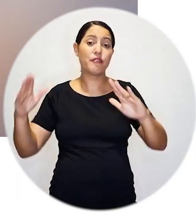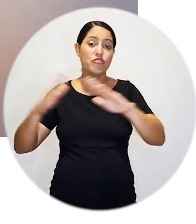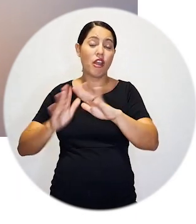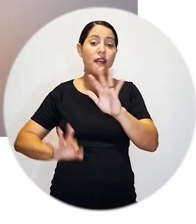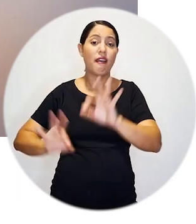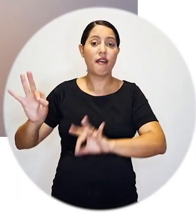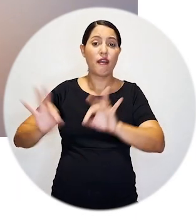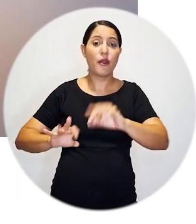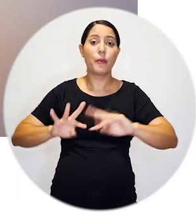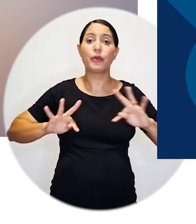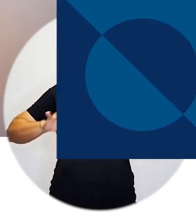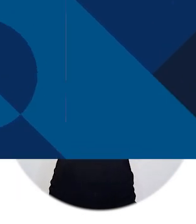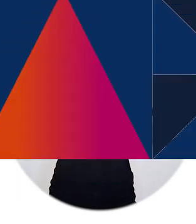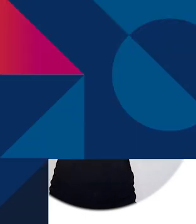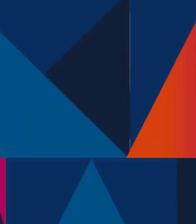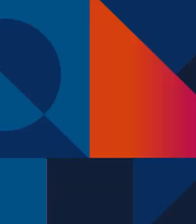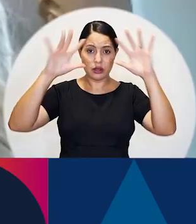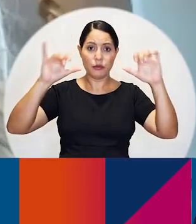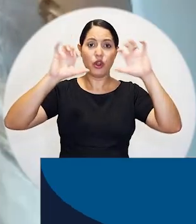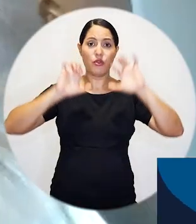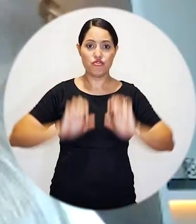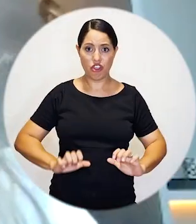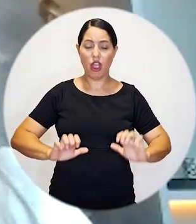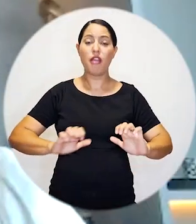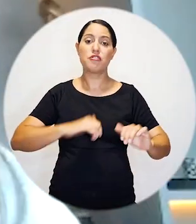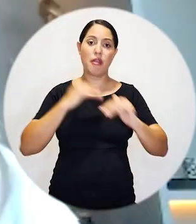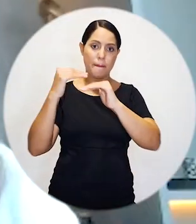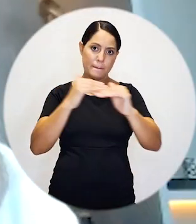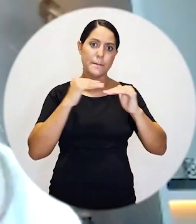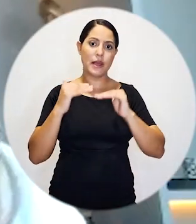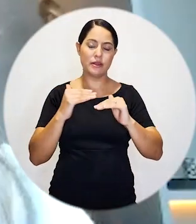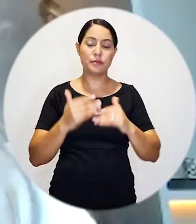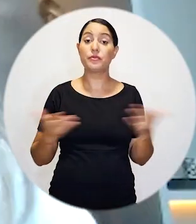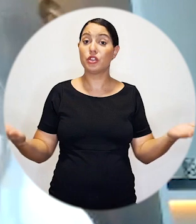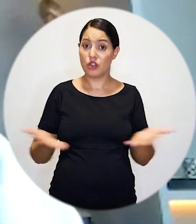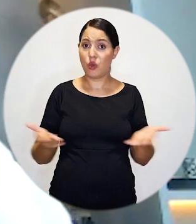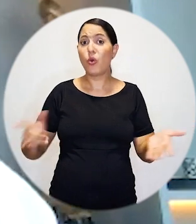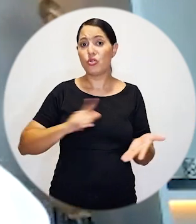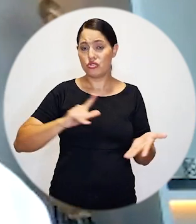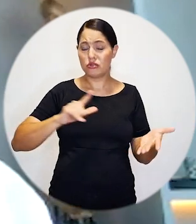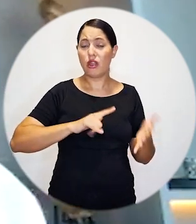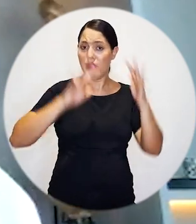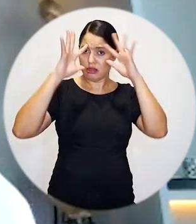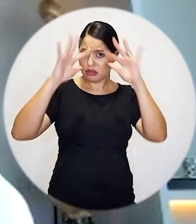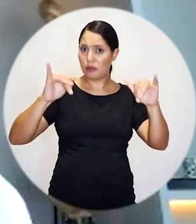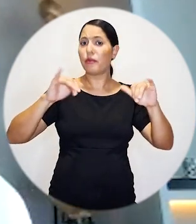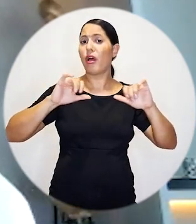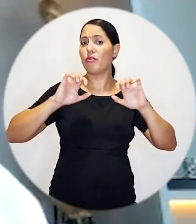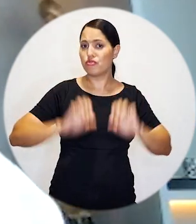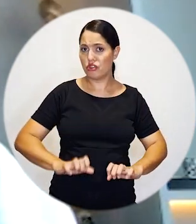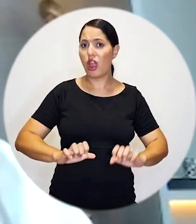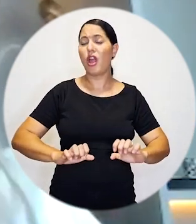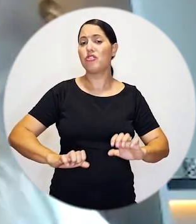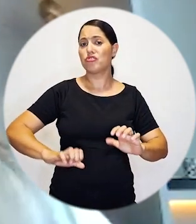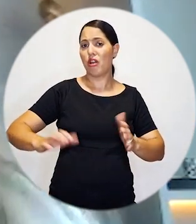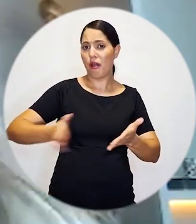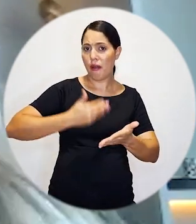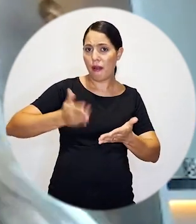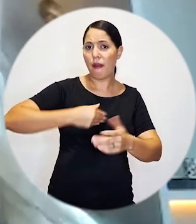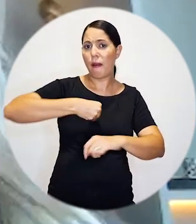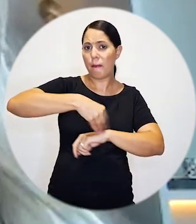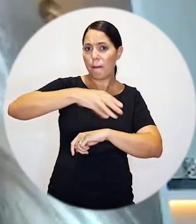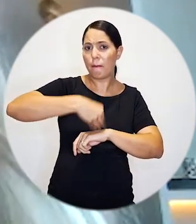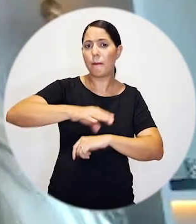os procedimentos dos tribunais de ética. Hoje temos o Manual de Procedimentos do Tribunal de Ética. Esse manual